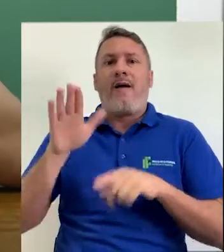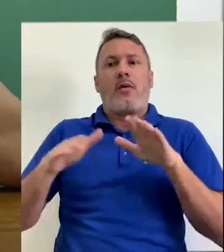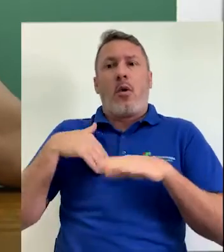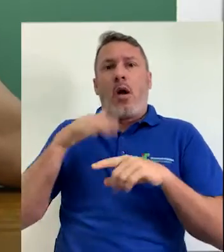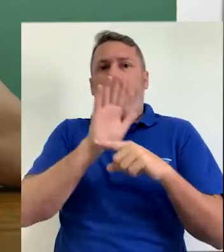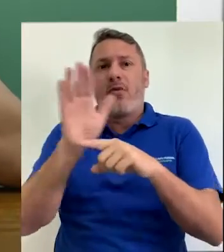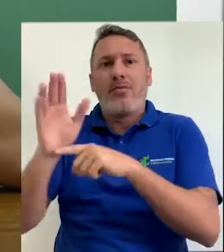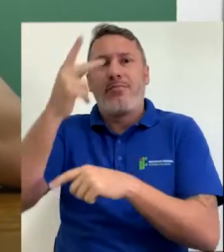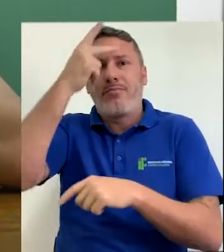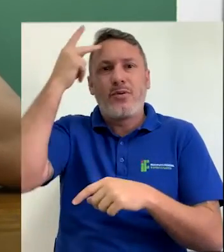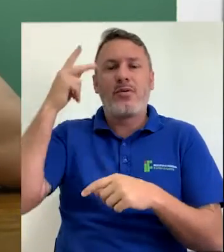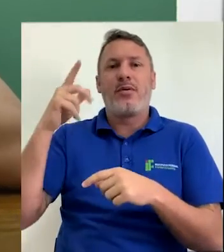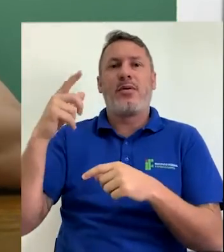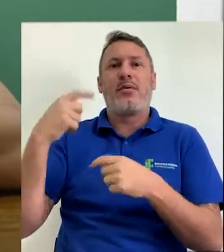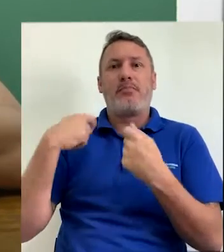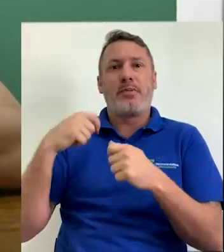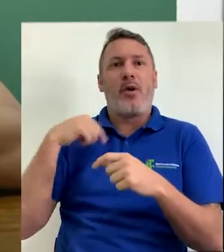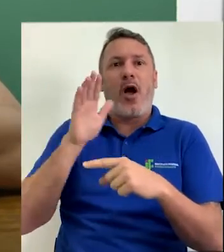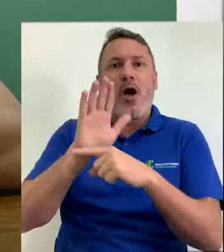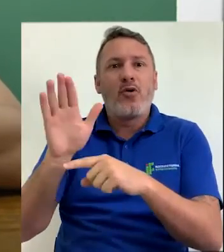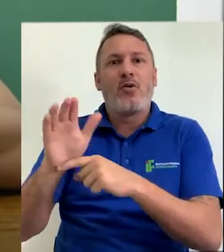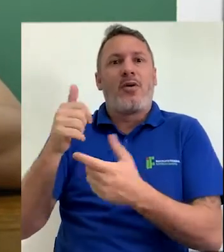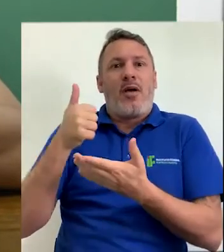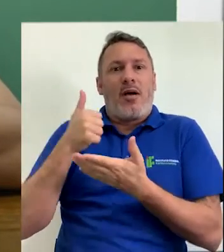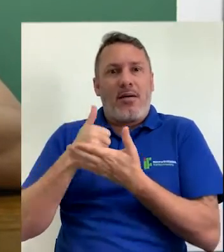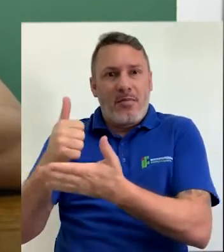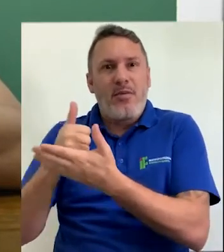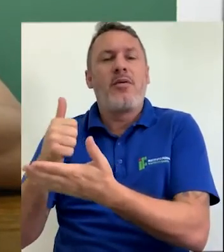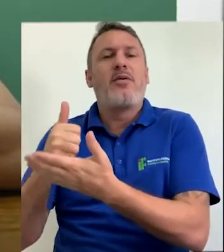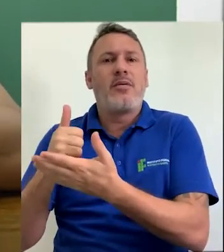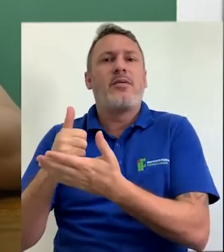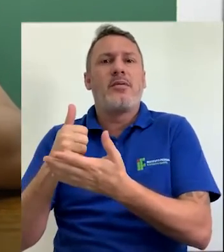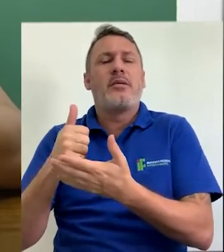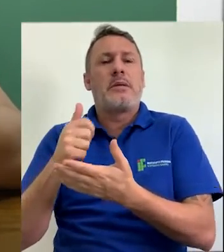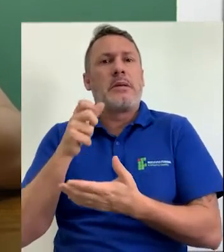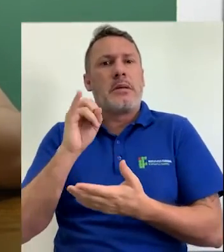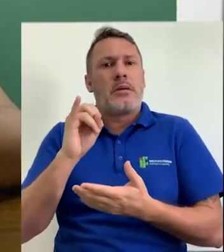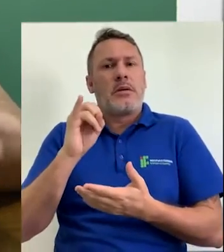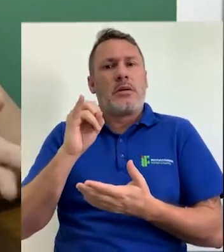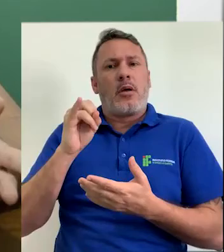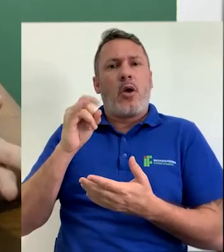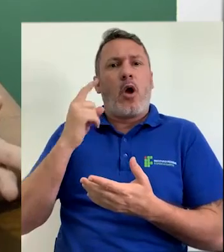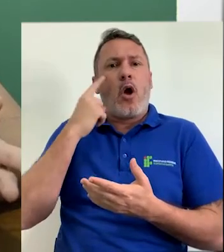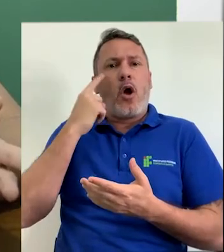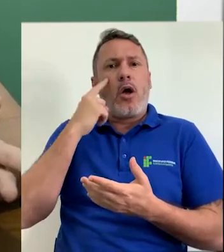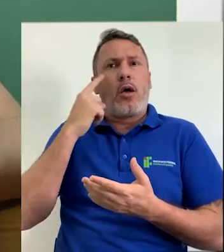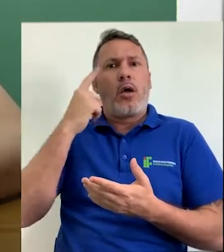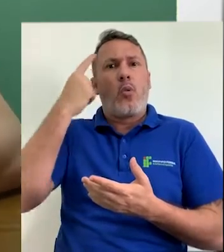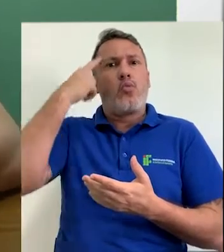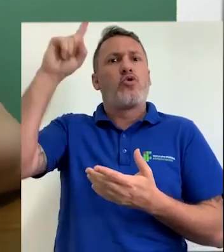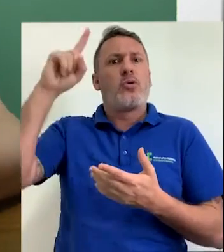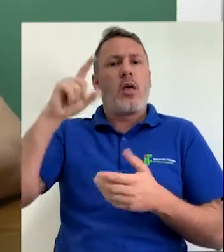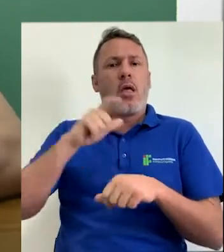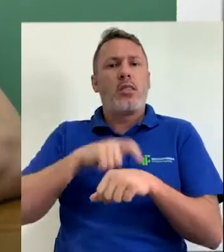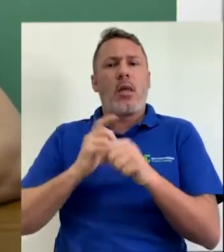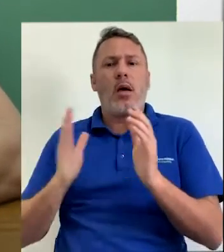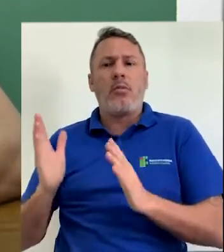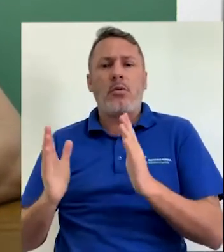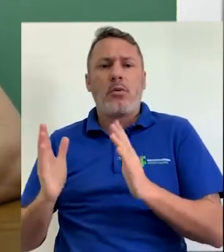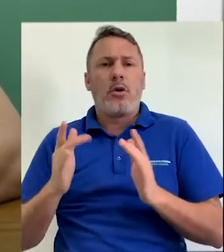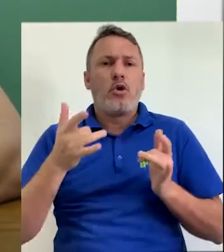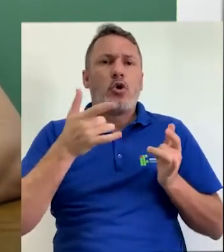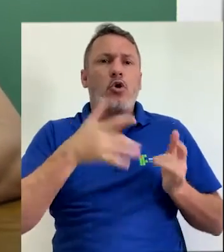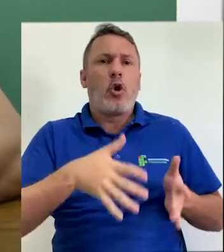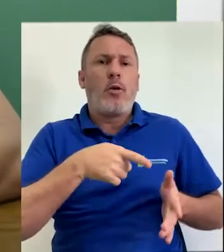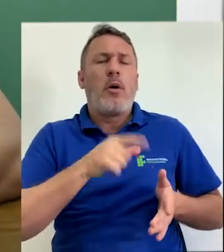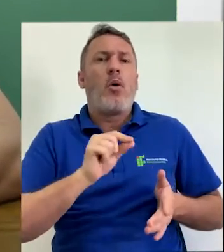estão precisando de minha ajuda. Se eu olhar o meu tempo, se eu verificar, eu